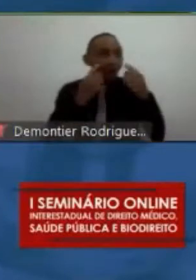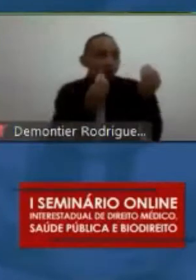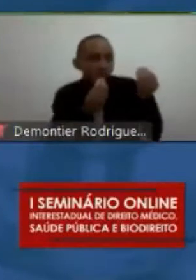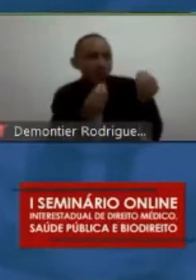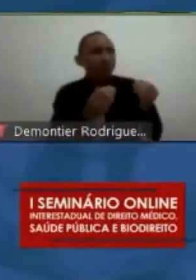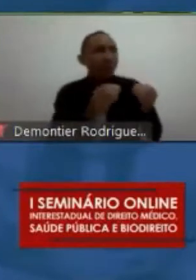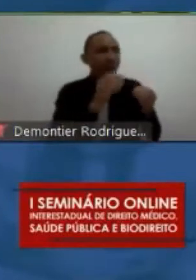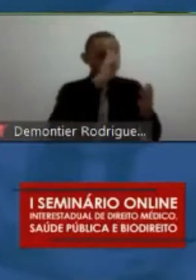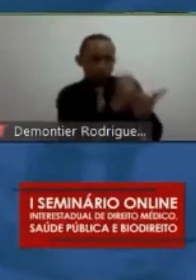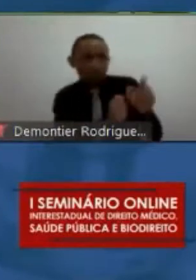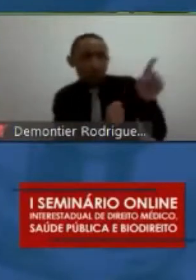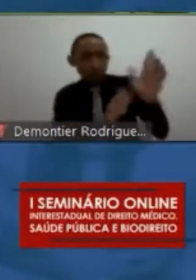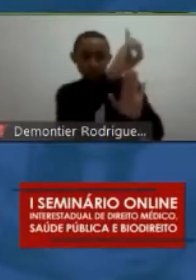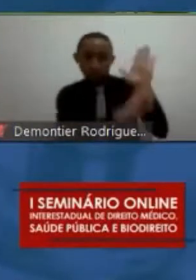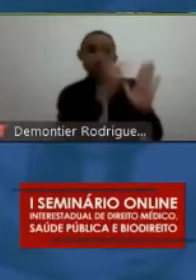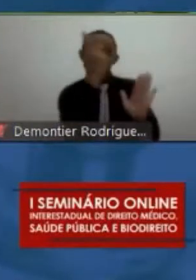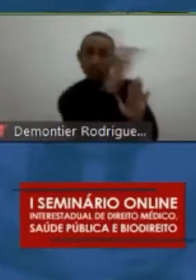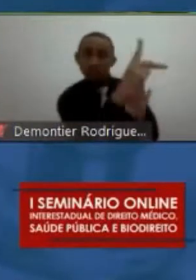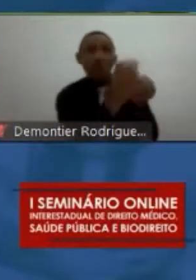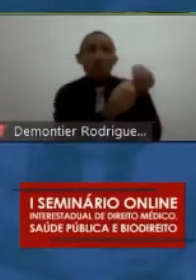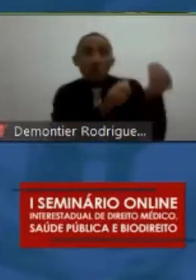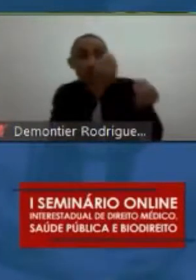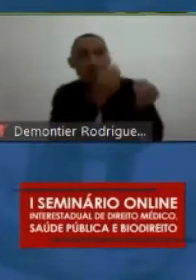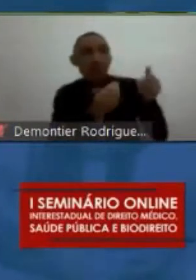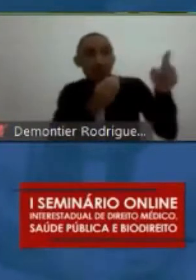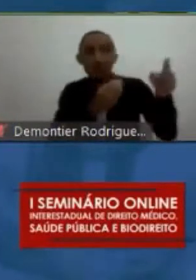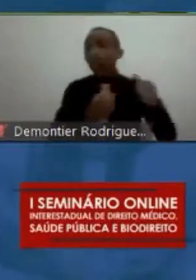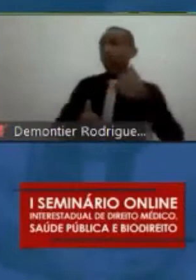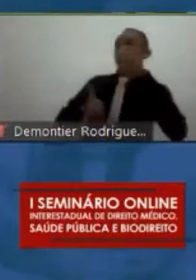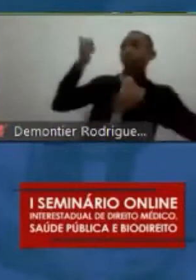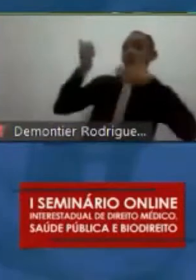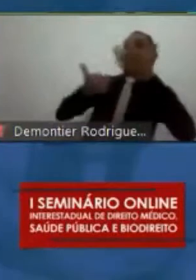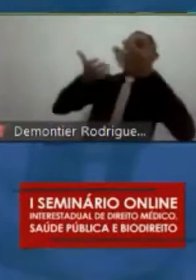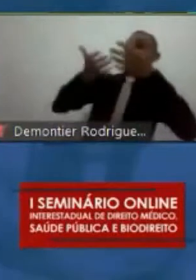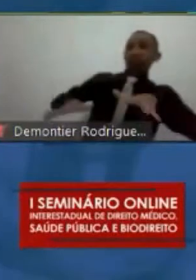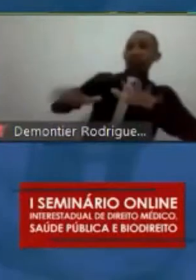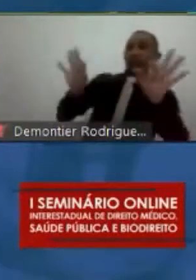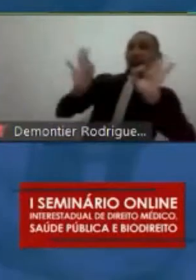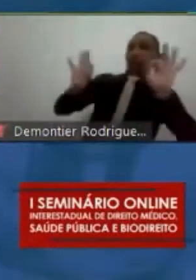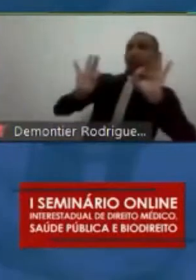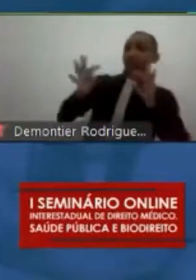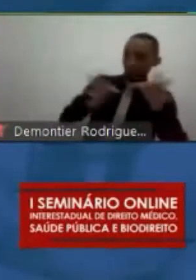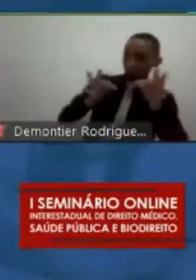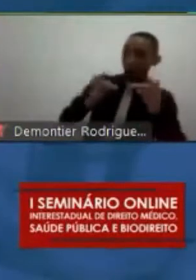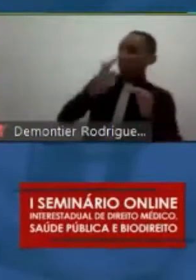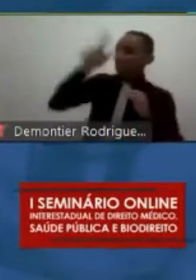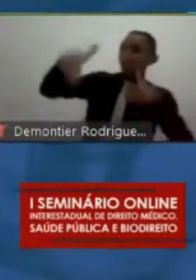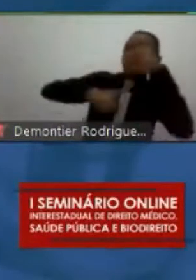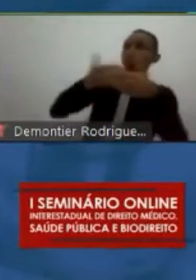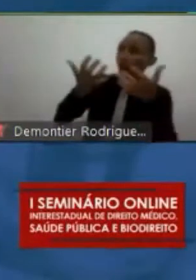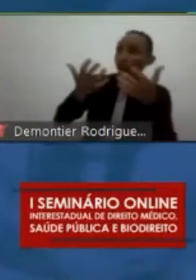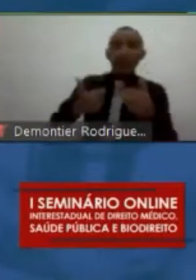do paciente, nos seus direitos, na maneira como ele pode se expressar, nas suas escolhas de tratamento, e também na